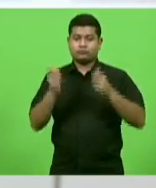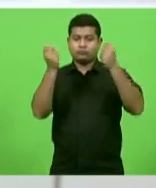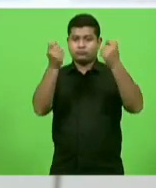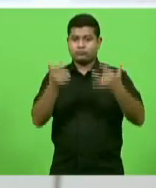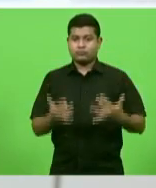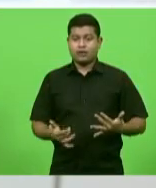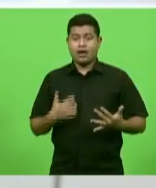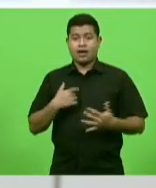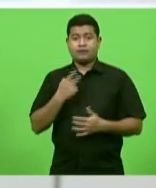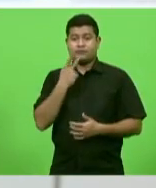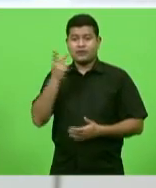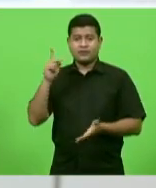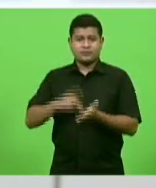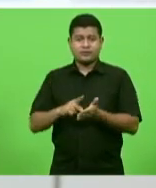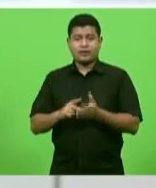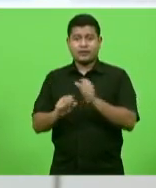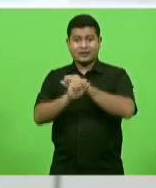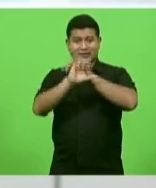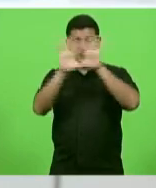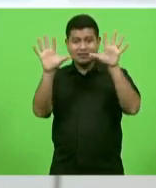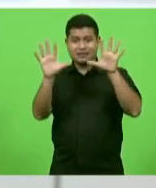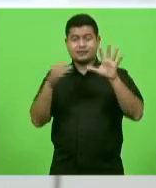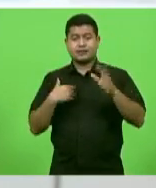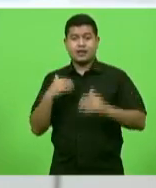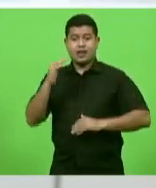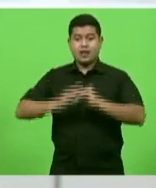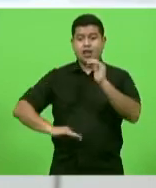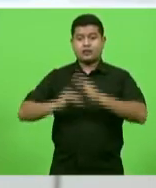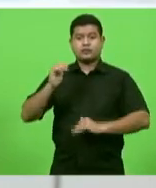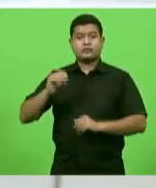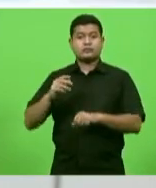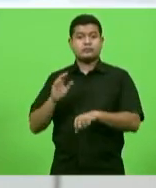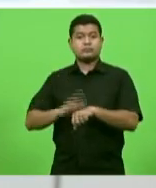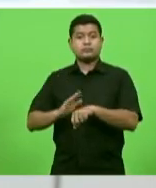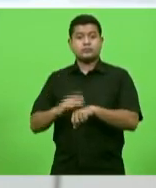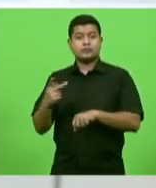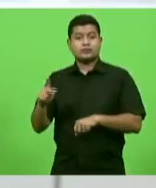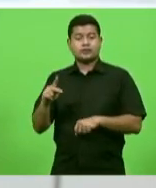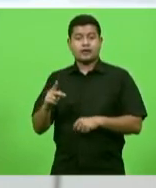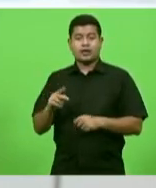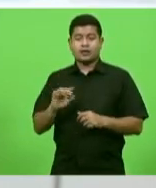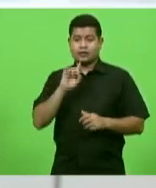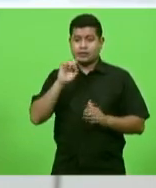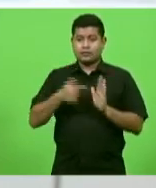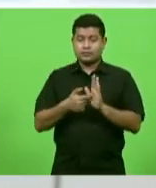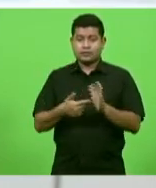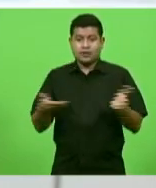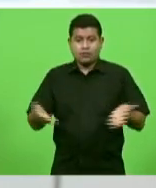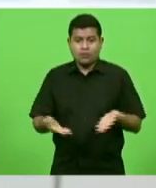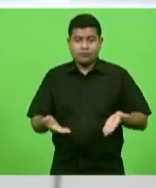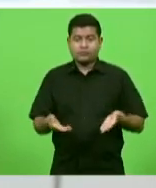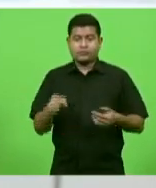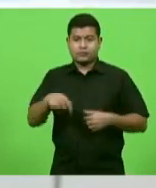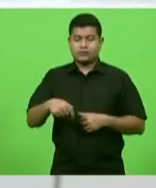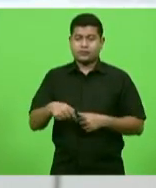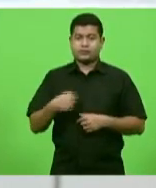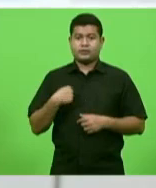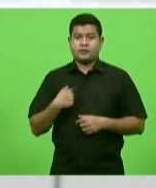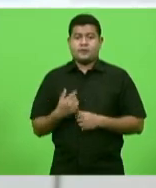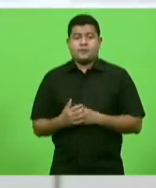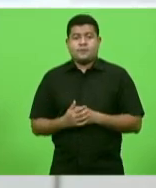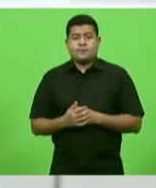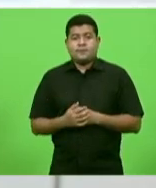quais ações de fé o Marcados pelo denunciado teria um dado causa ao suposto ilícito a ele imputado